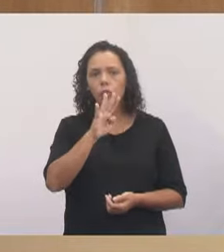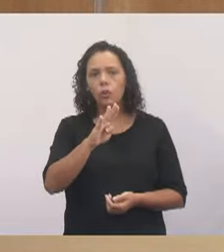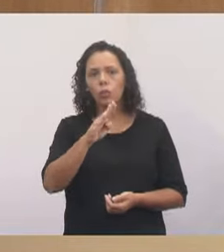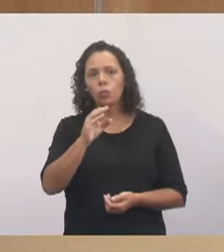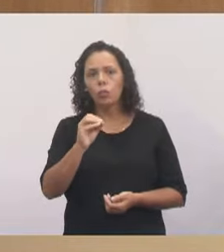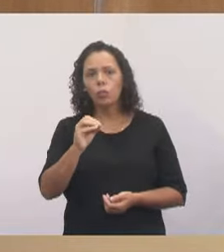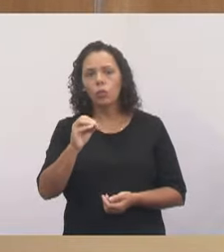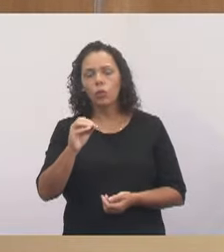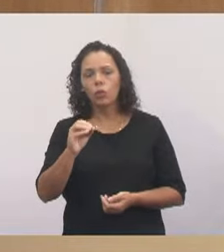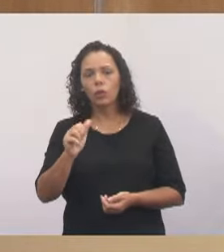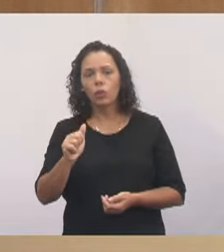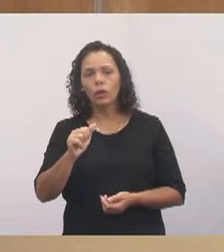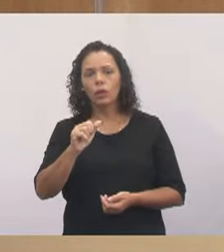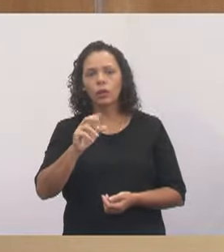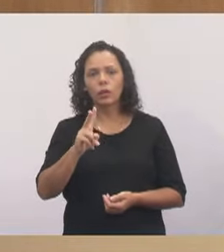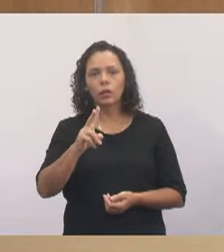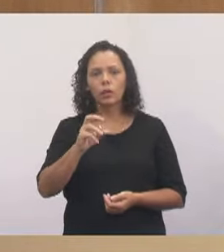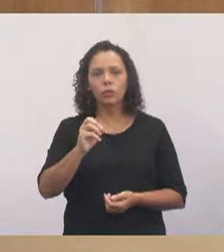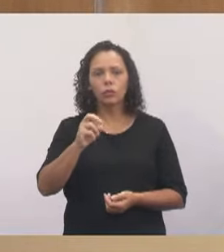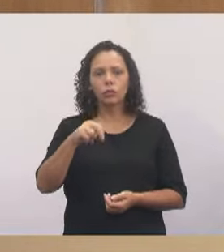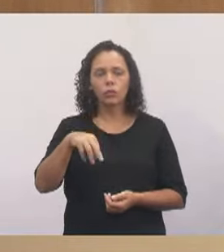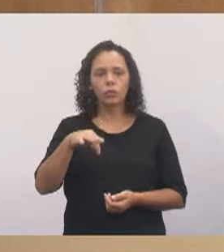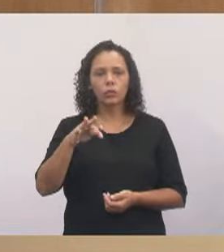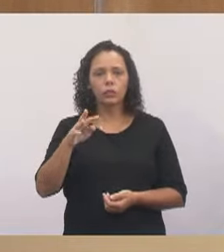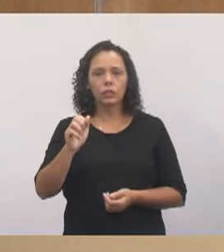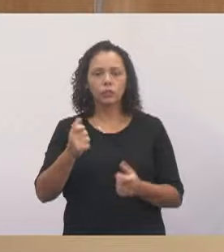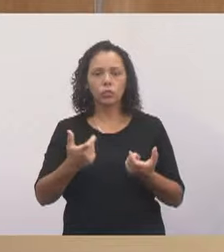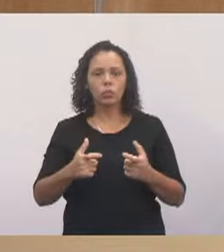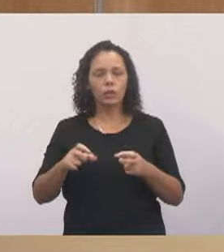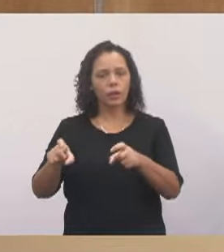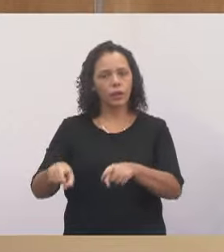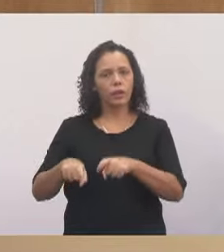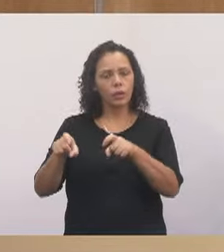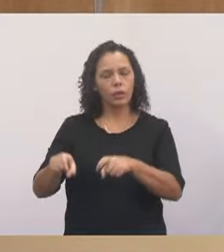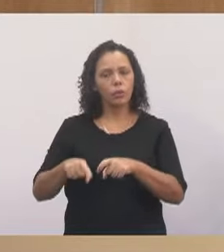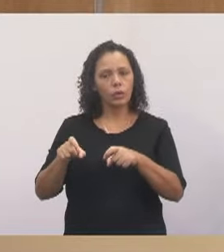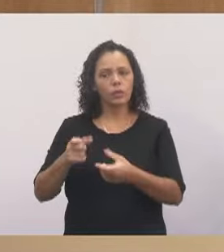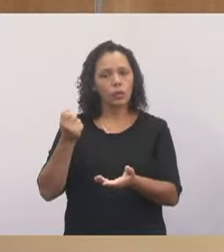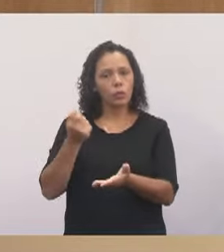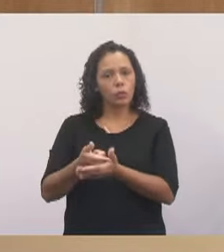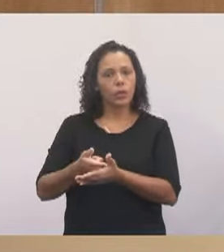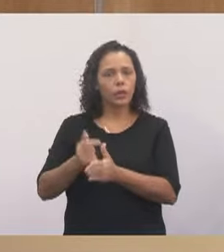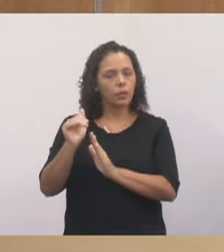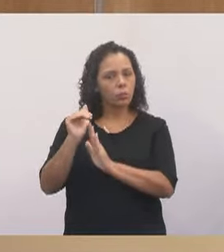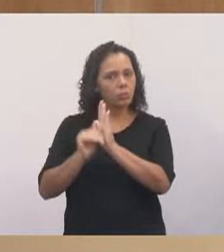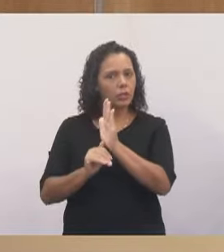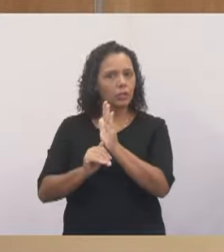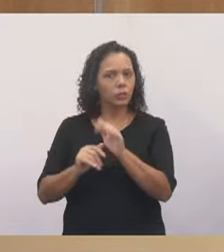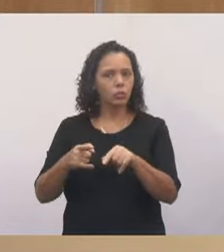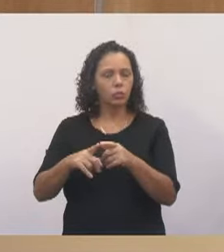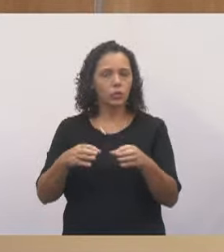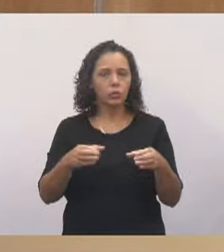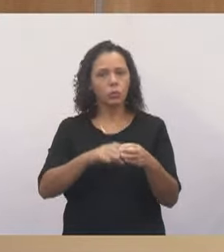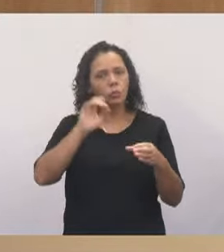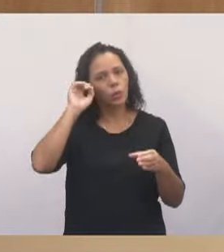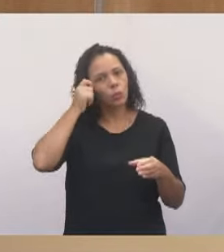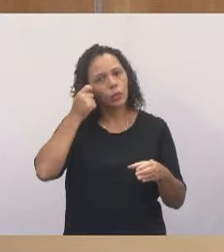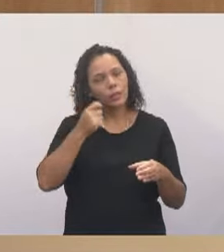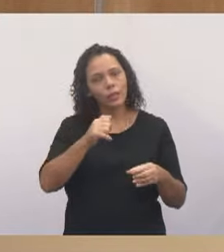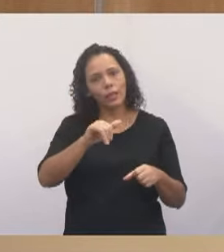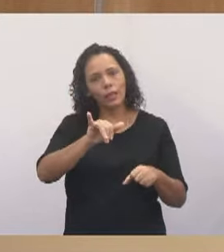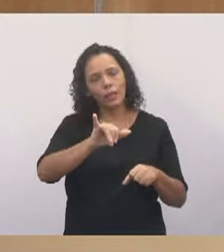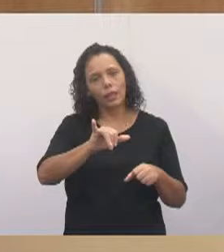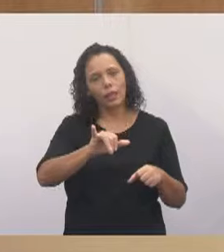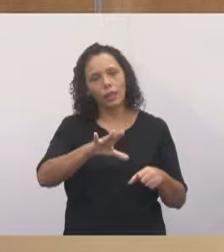rural, paga ITR, um valor bem baixo. E o Ponte Preta, por estar localizado em zona urbana, só de IPTU paga